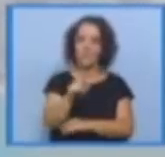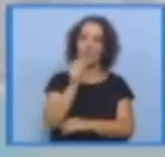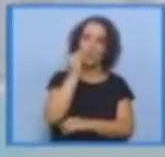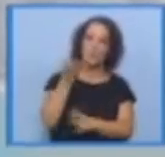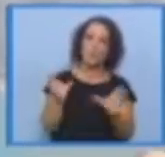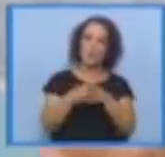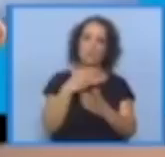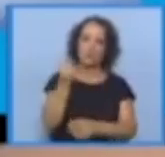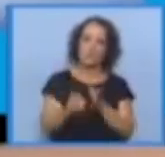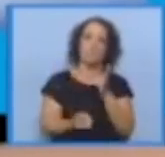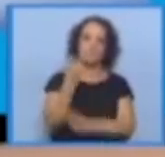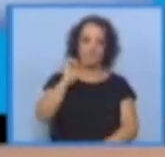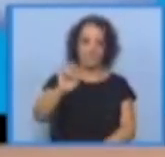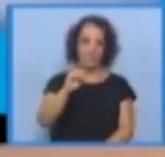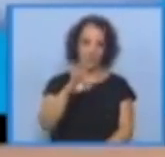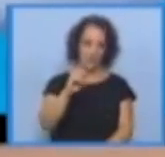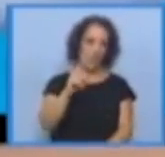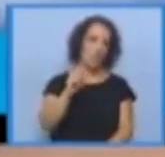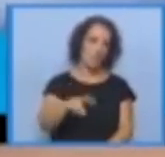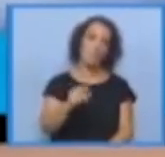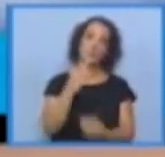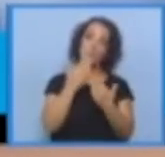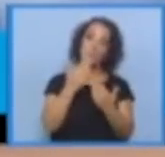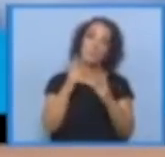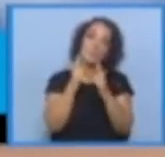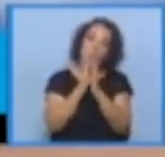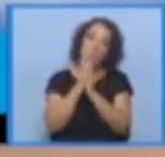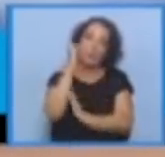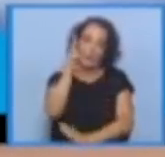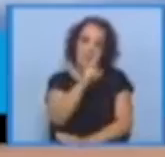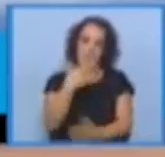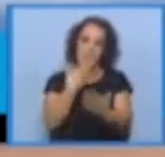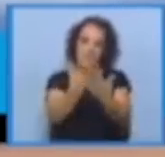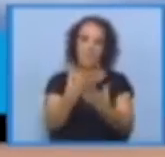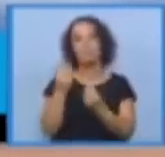de jovens Shalom que fundou. Eu é que agradeço. Felicidades. Felicidades e que Deus vos abençoe. Muito obrigado. Muito obrigado.